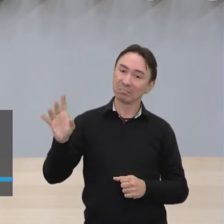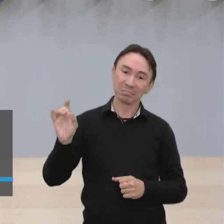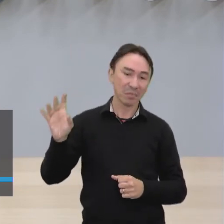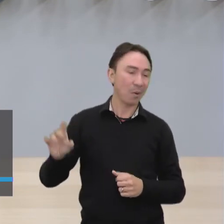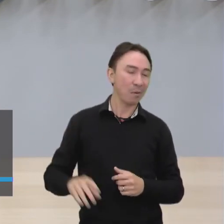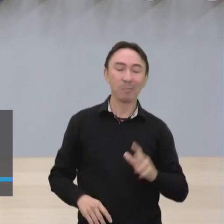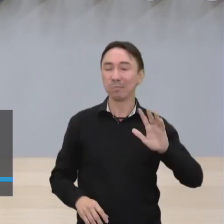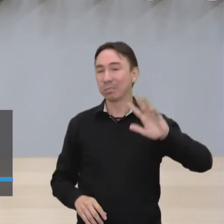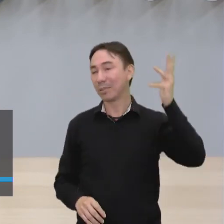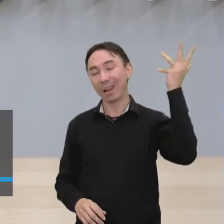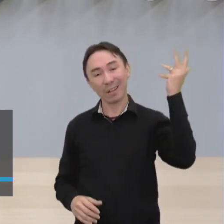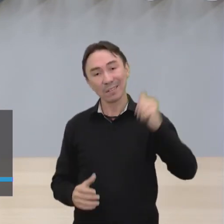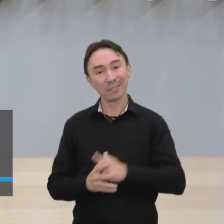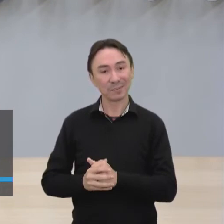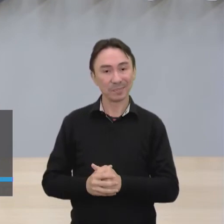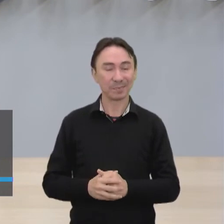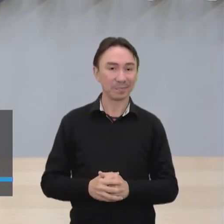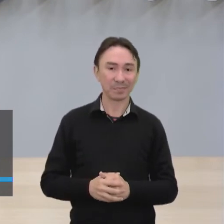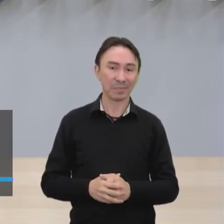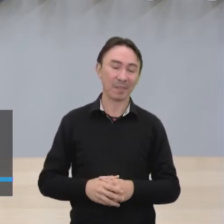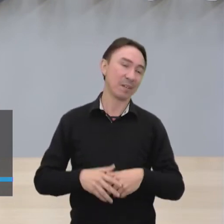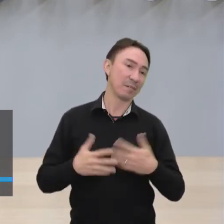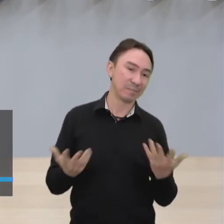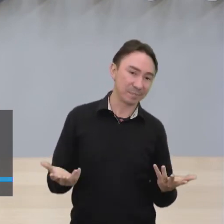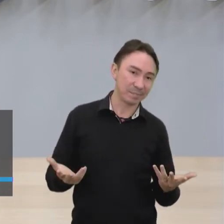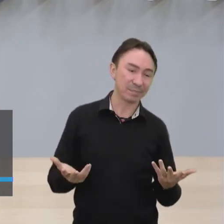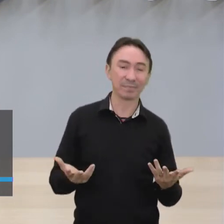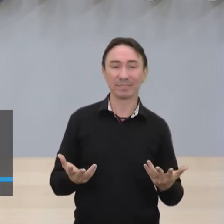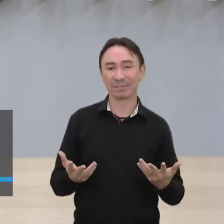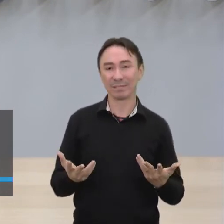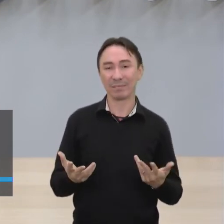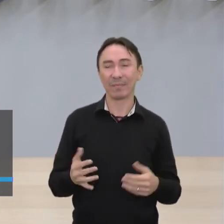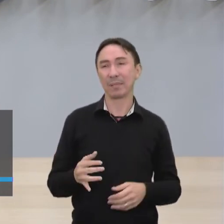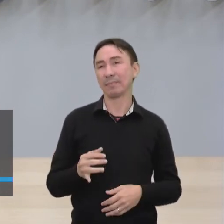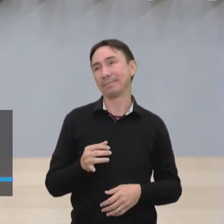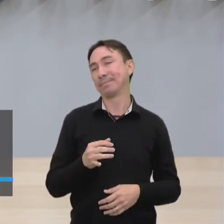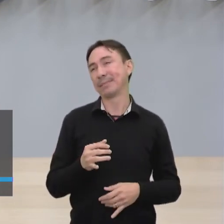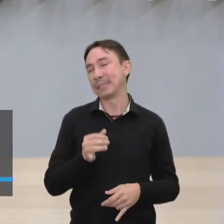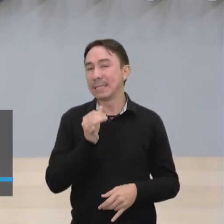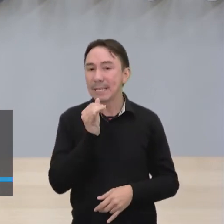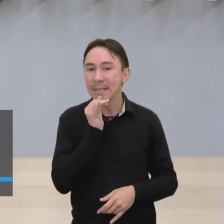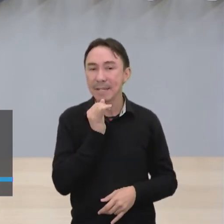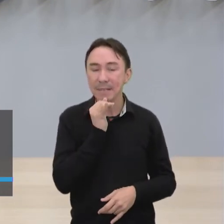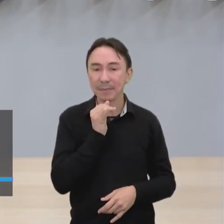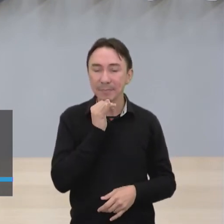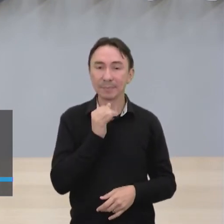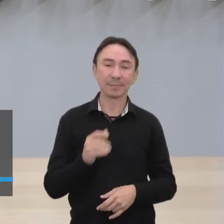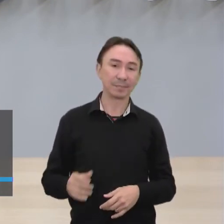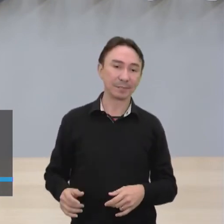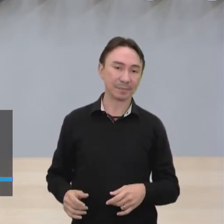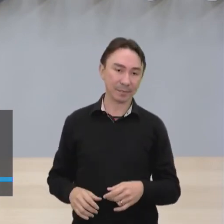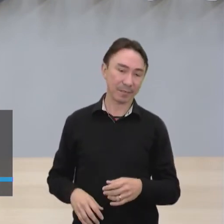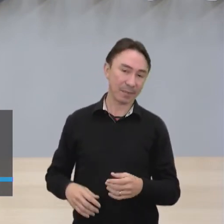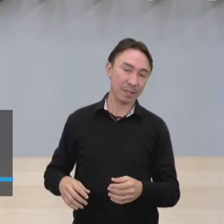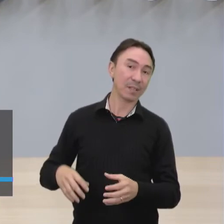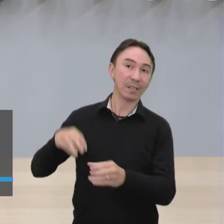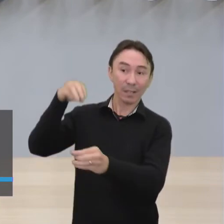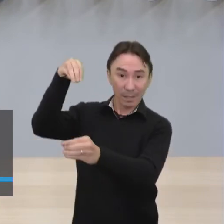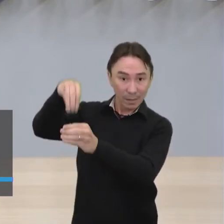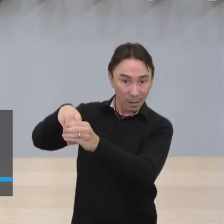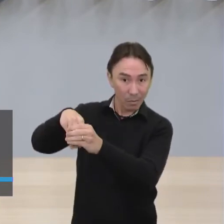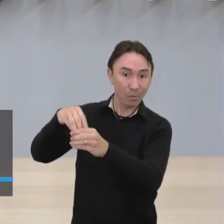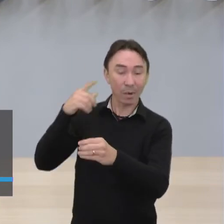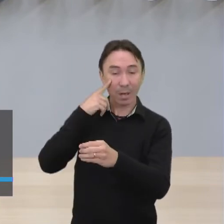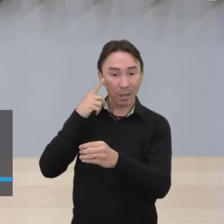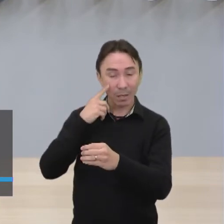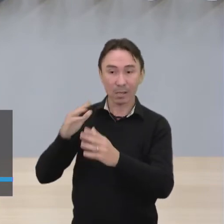levantamento de órgãos ou de, como que a gente poderia dizer aqui, né? Entidades dentro da própria periferia que